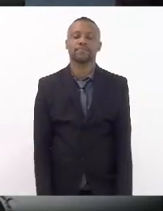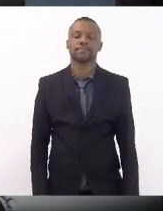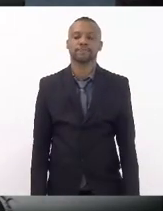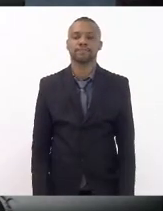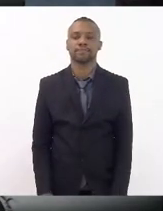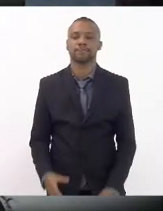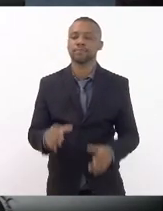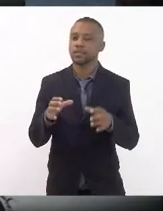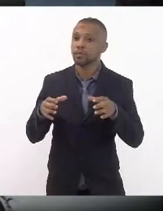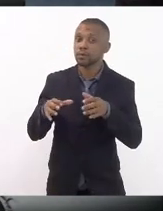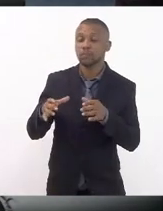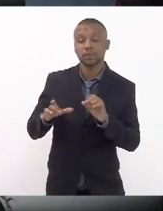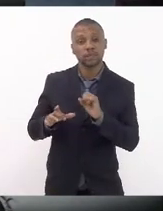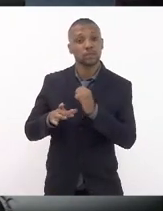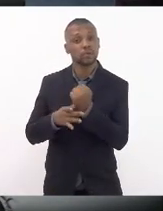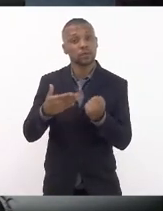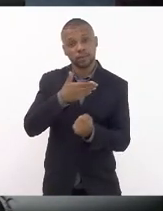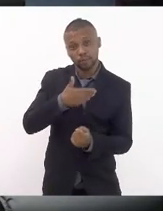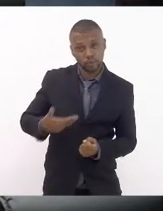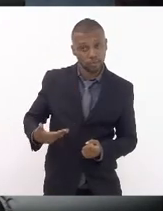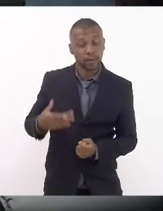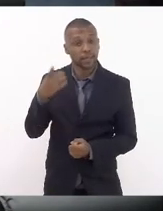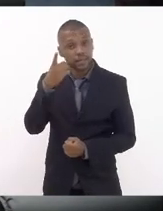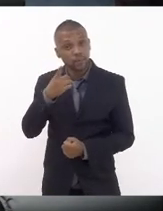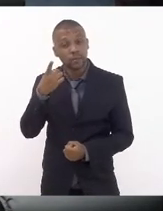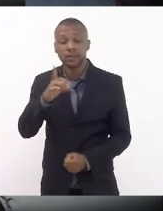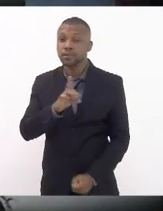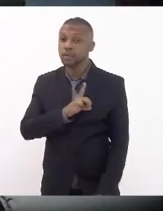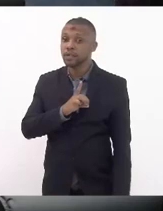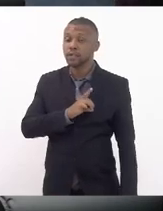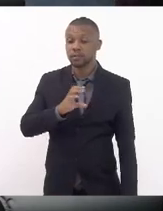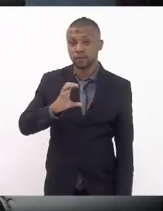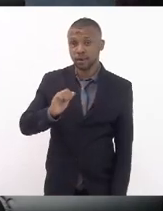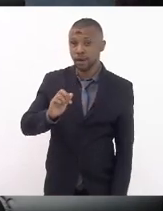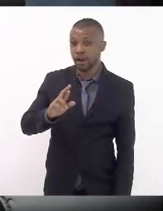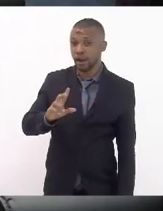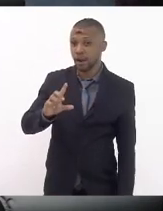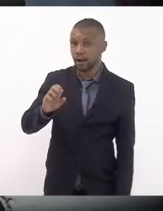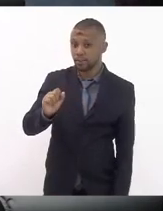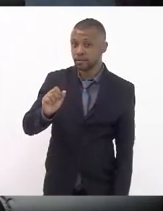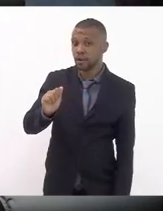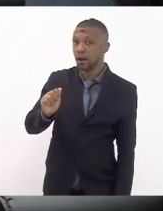Pela Comissão de Segurança Pública e Ação de Polícia, deputado delegado Carlos Augusto.